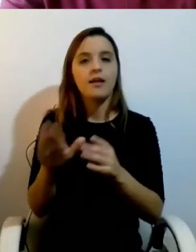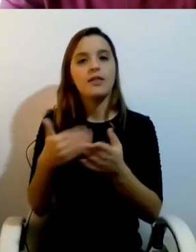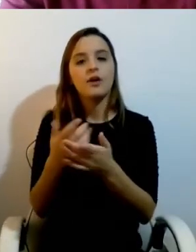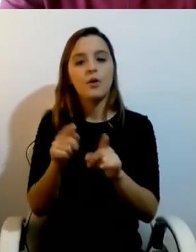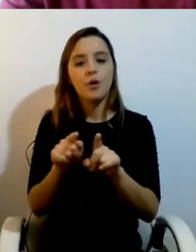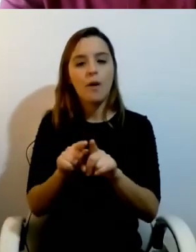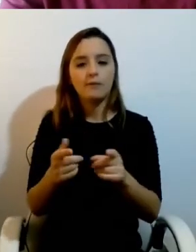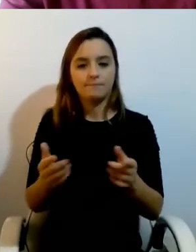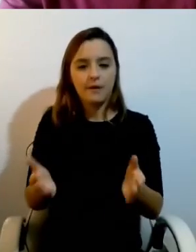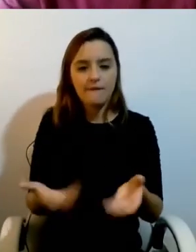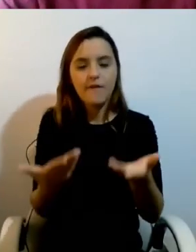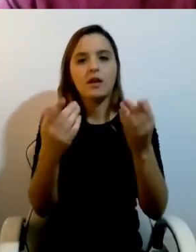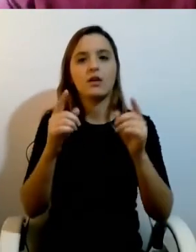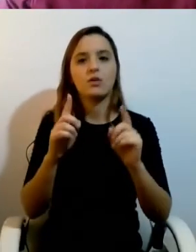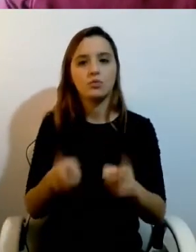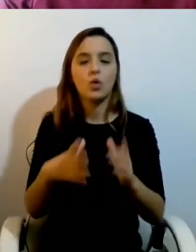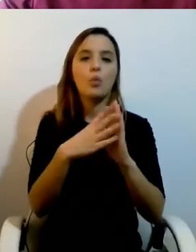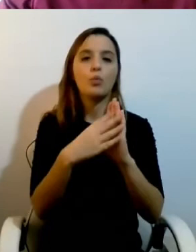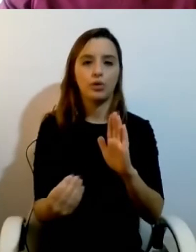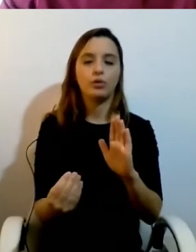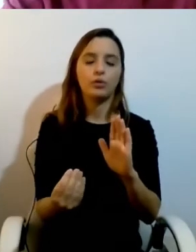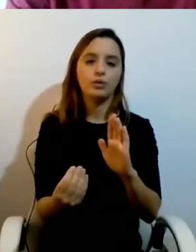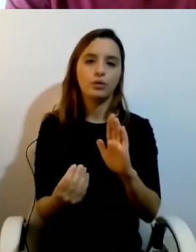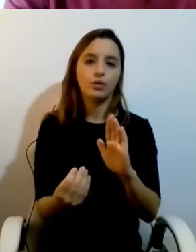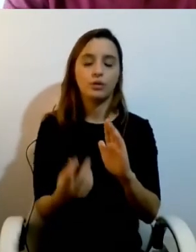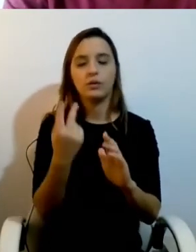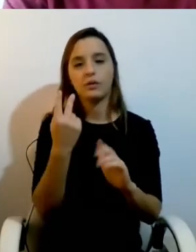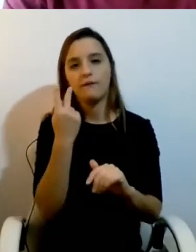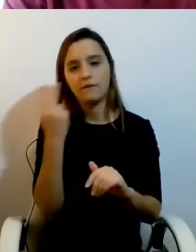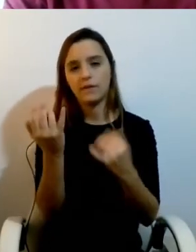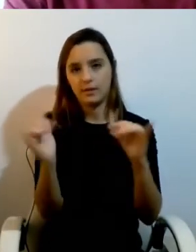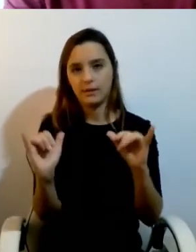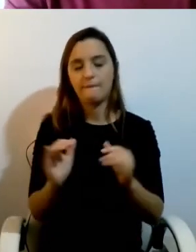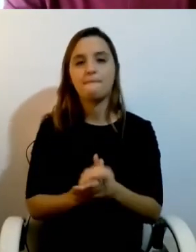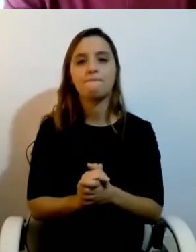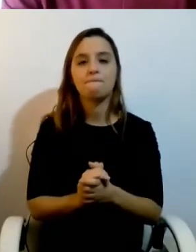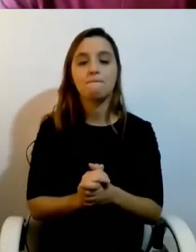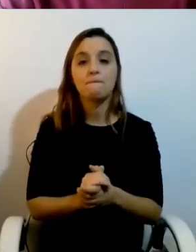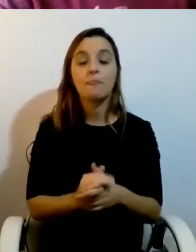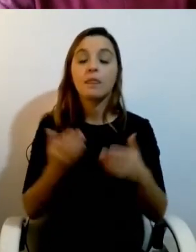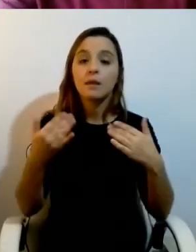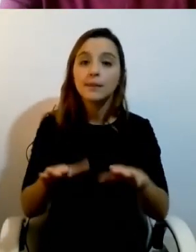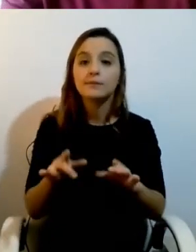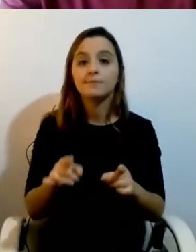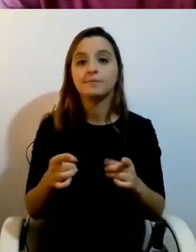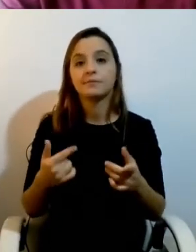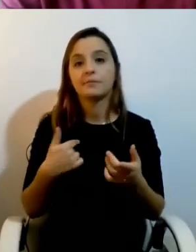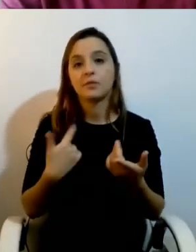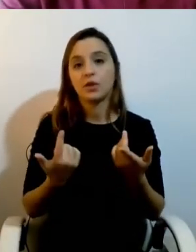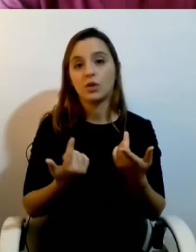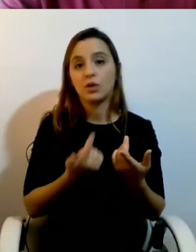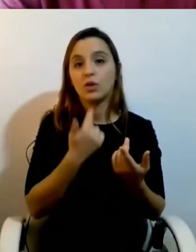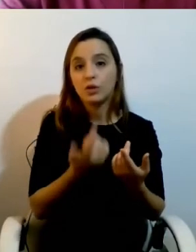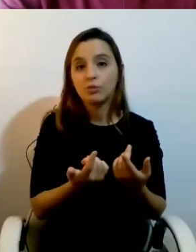para avançarmos com este. Com o modelo de vida independente. Todavia, e isto é uma coisa que eu me regozijo que tenha